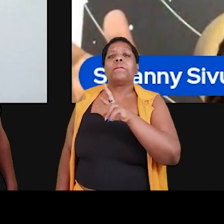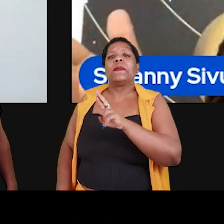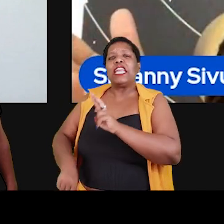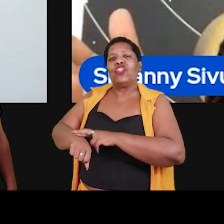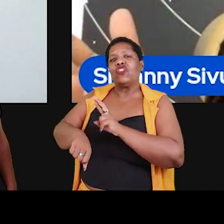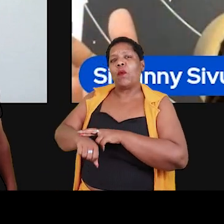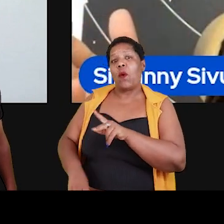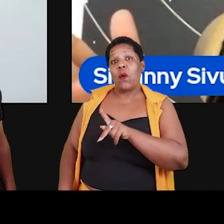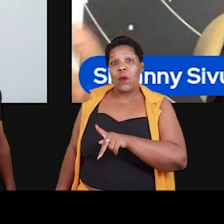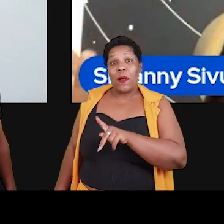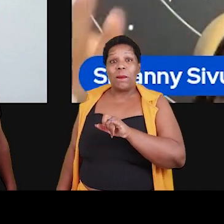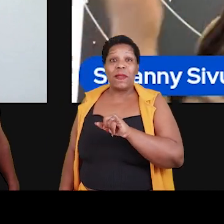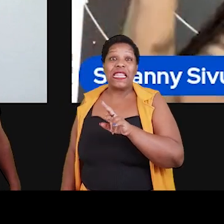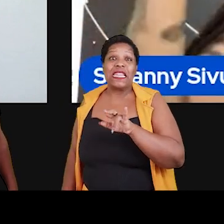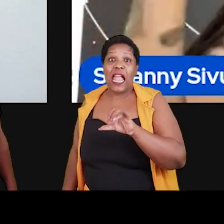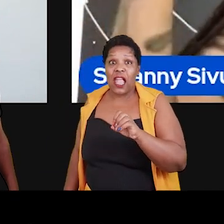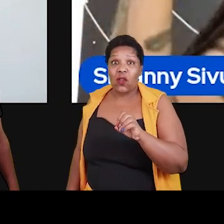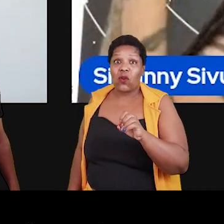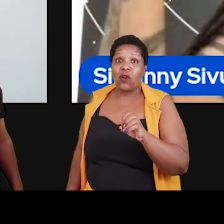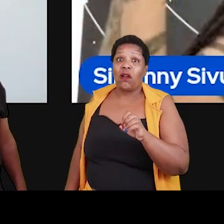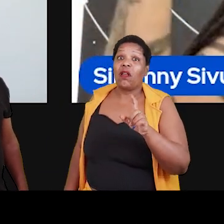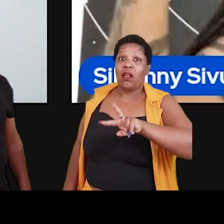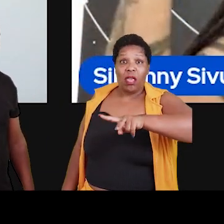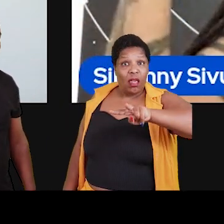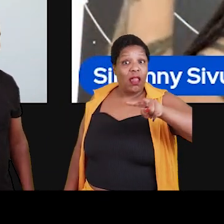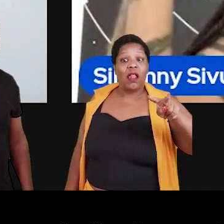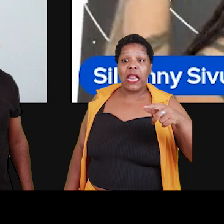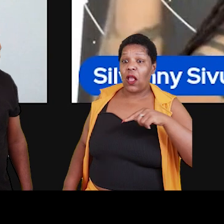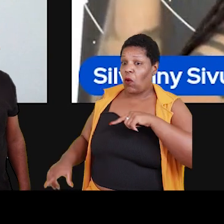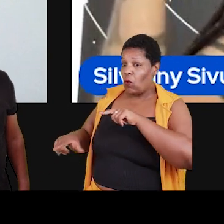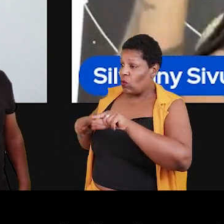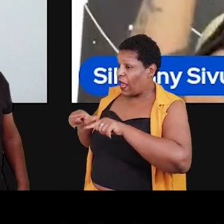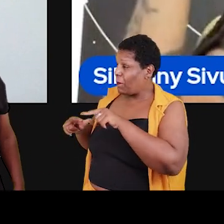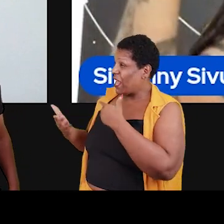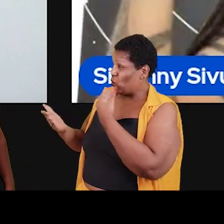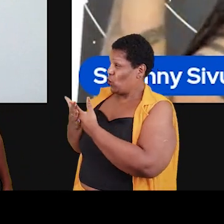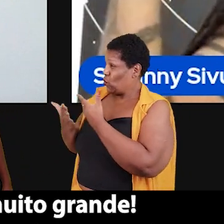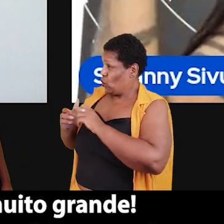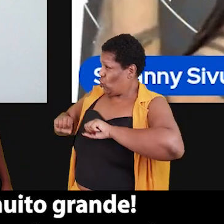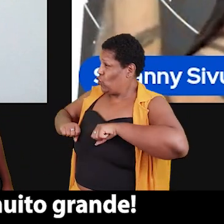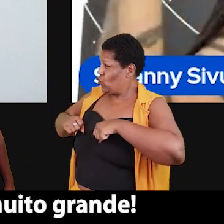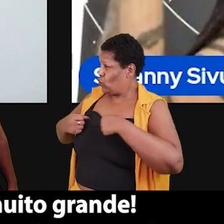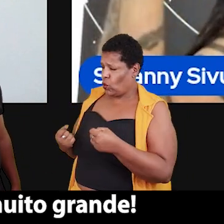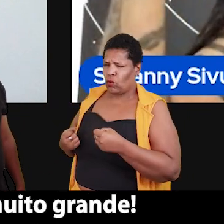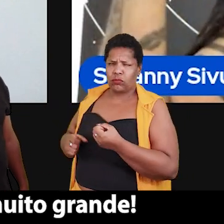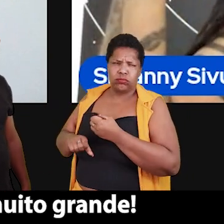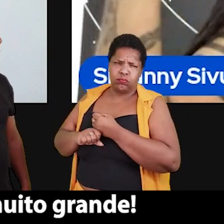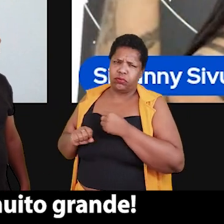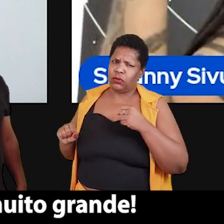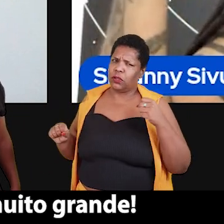vertentes, sabe assim? Então eu tive que fazer um trabalho de estudo muito